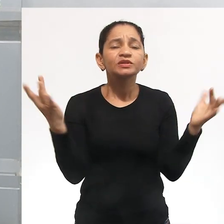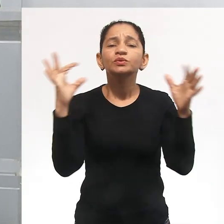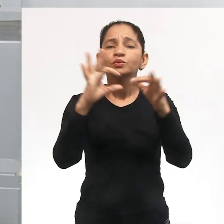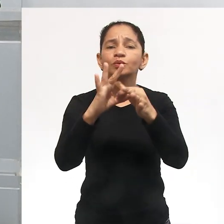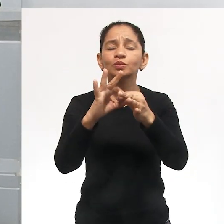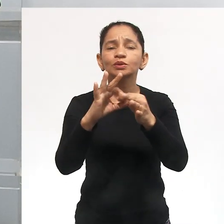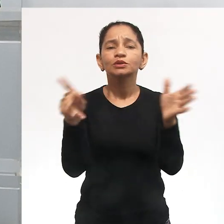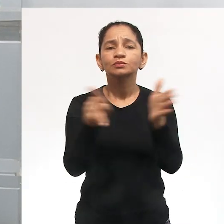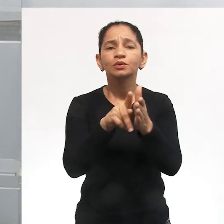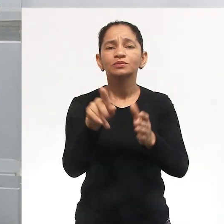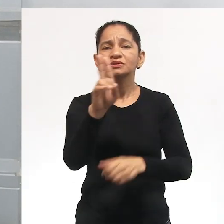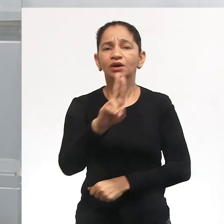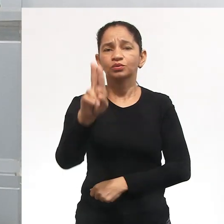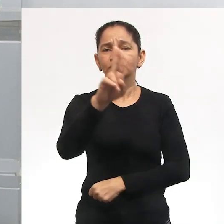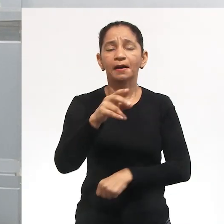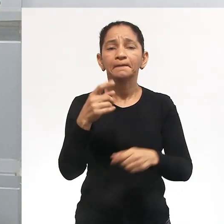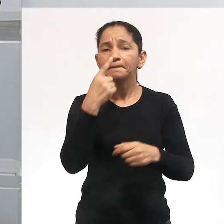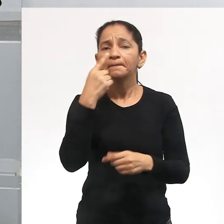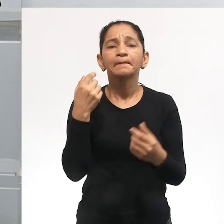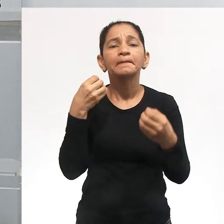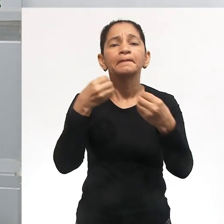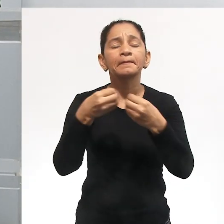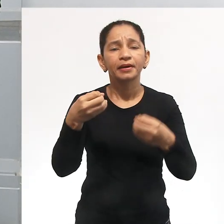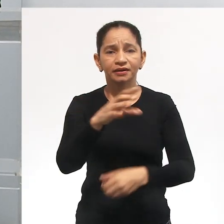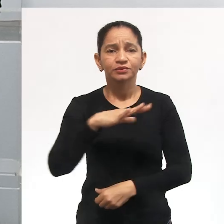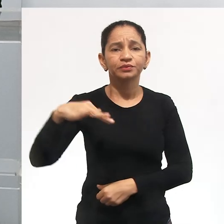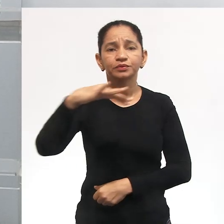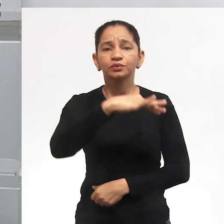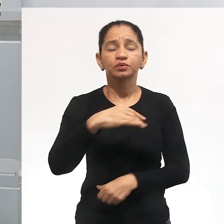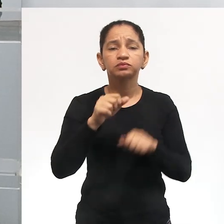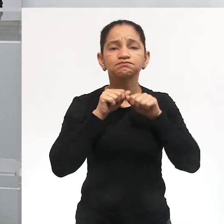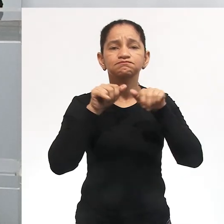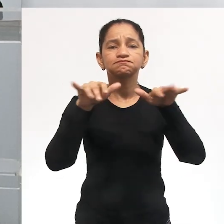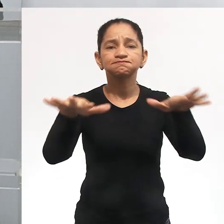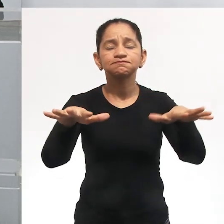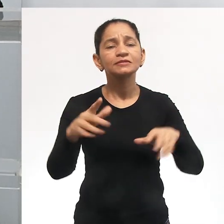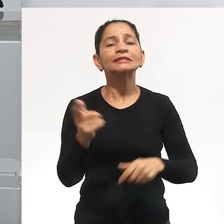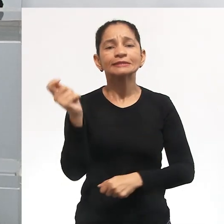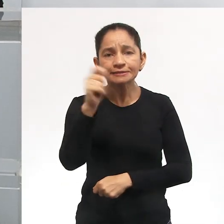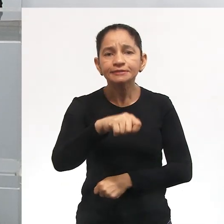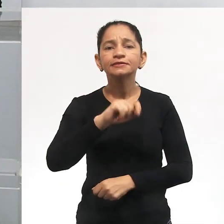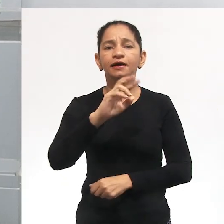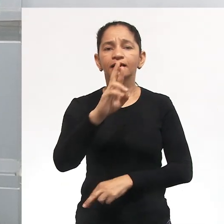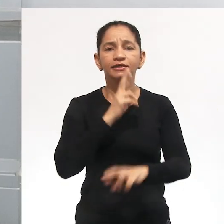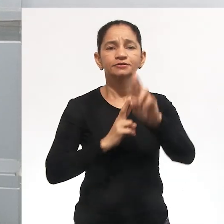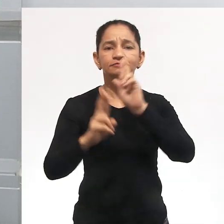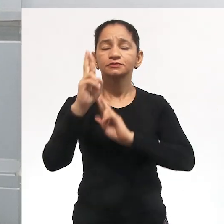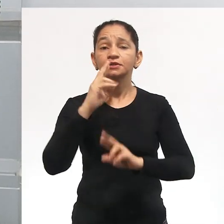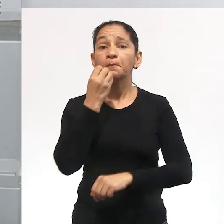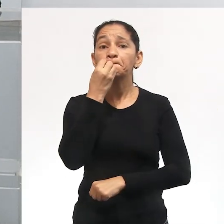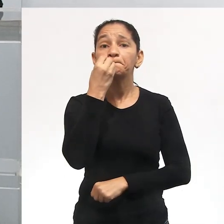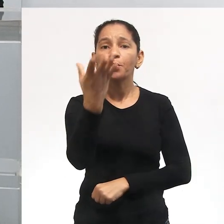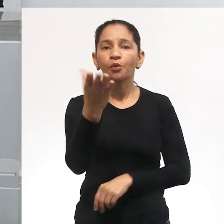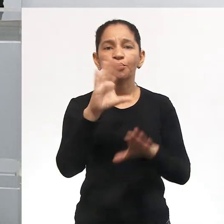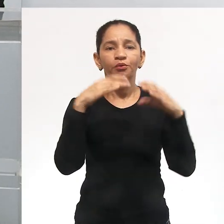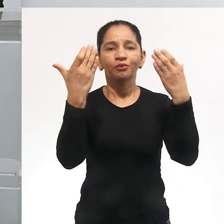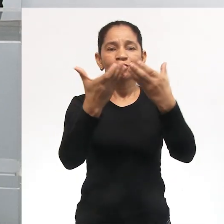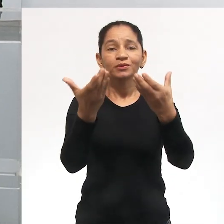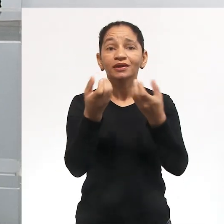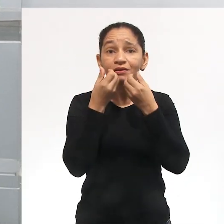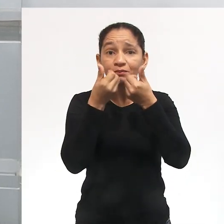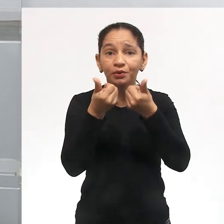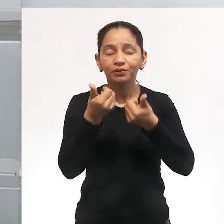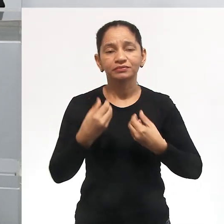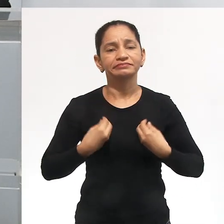ou em contexto que realmente está próximo da nossa realidade, que vai surtir efeito, que vai surtir um resultado para a